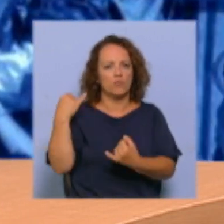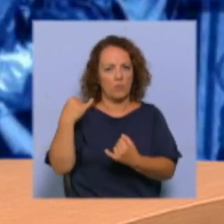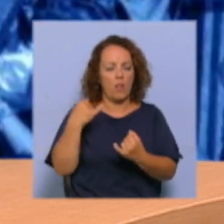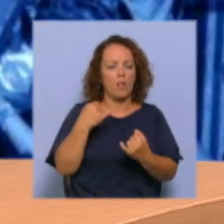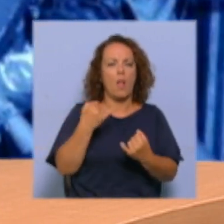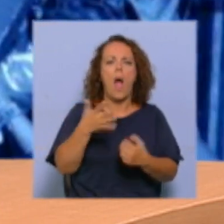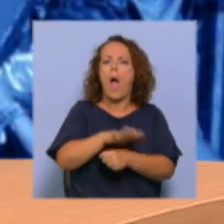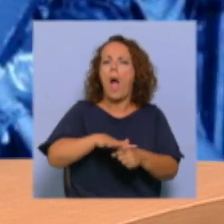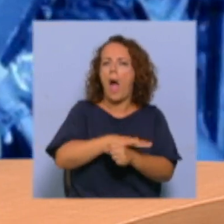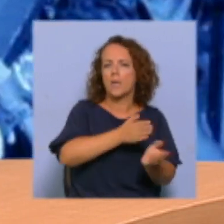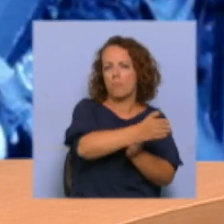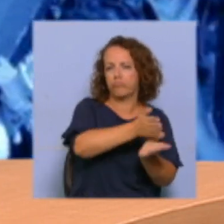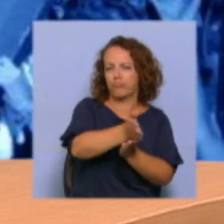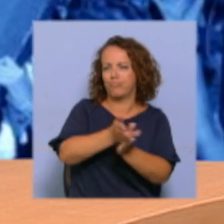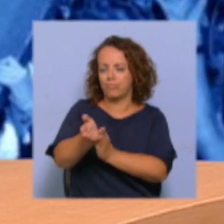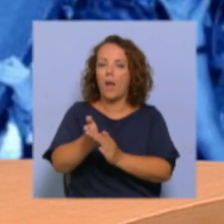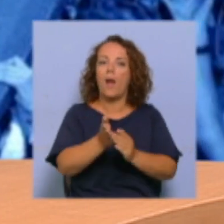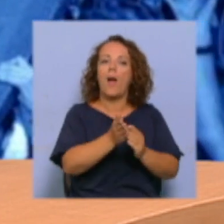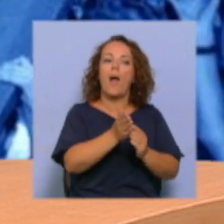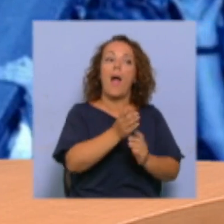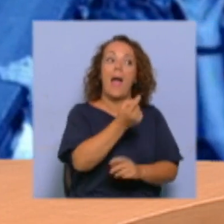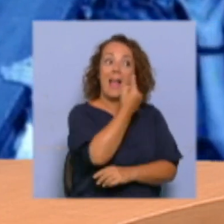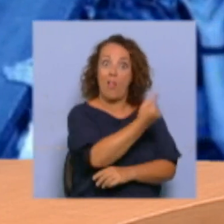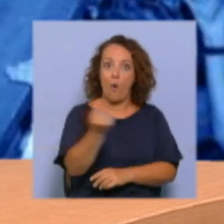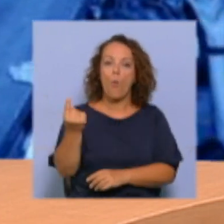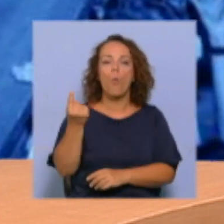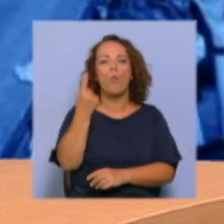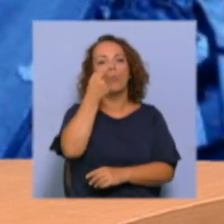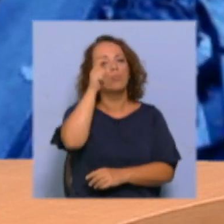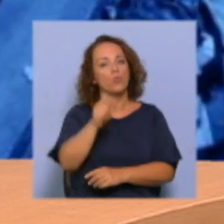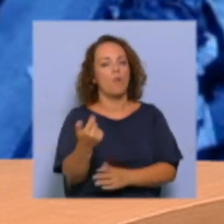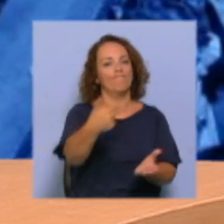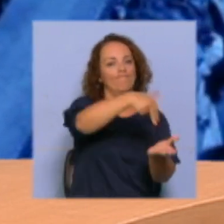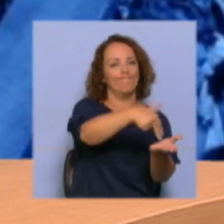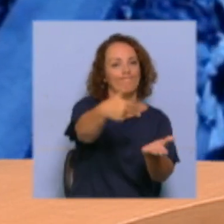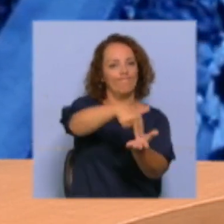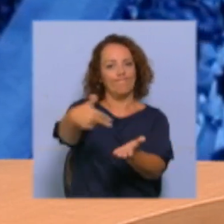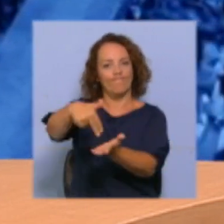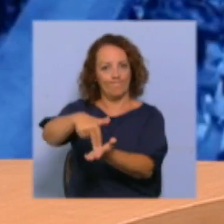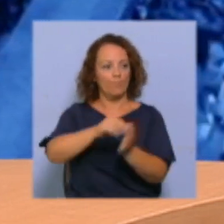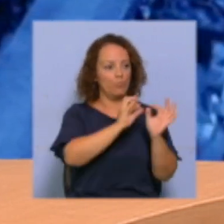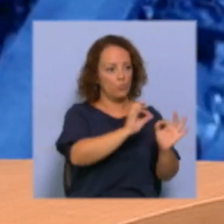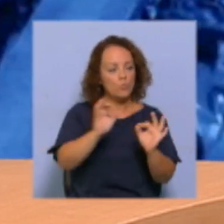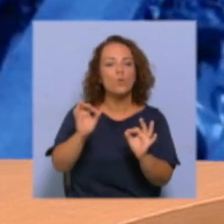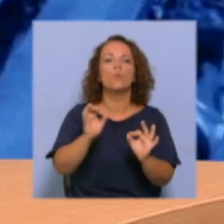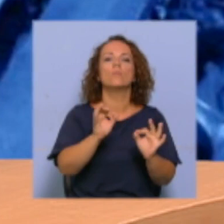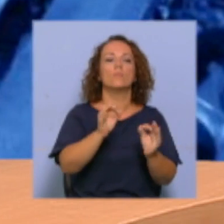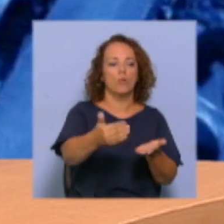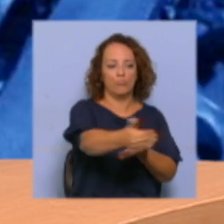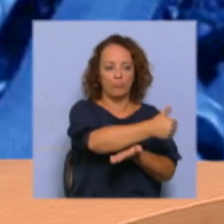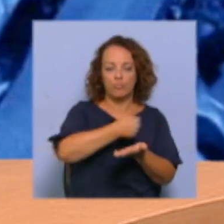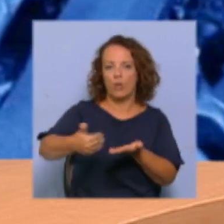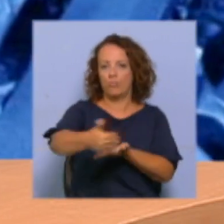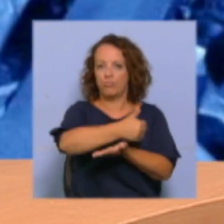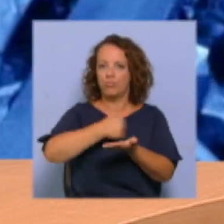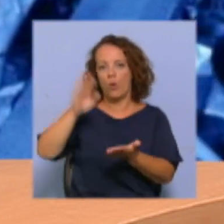áreas está uma pessoa, um convidado nosso, que depois que fará esse trabalho e que depois traz conclusões. E isto